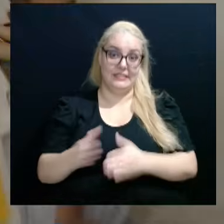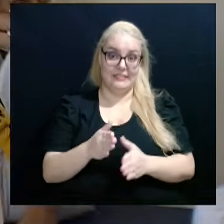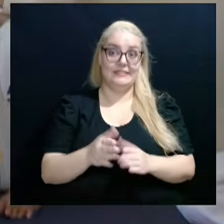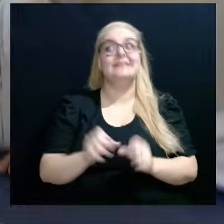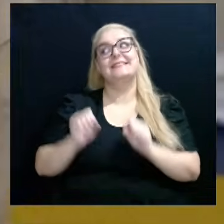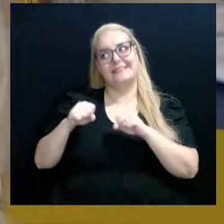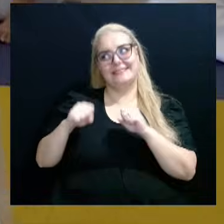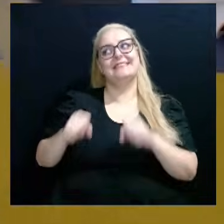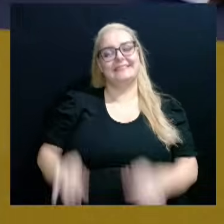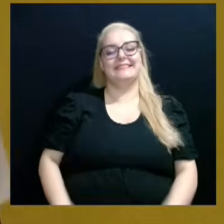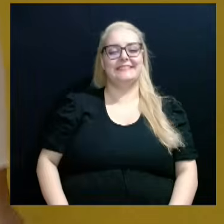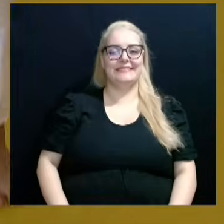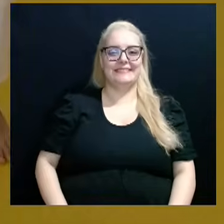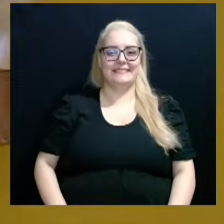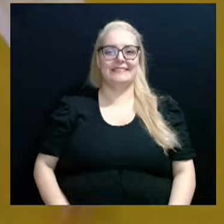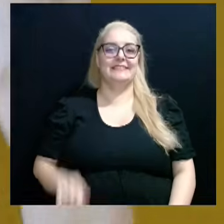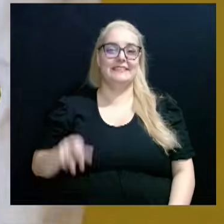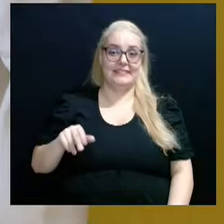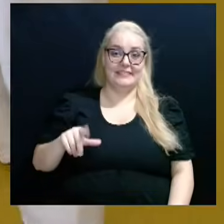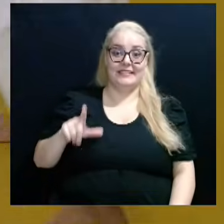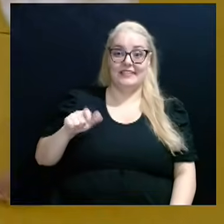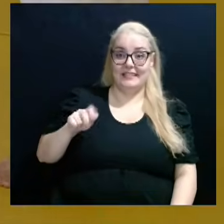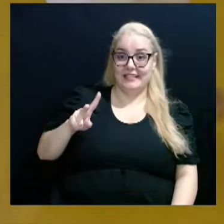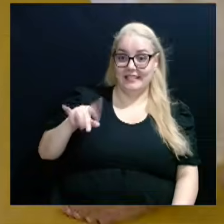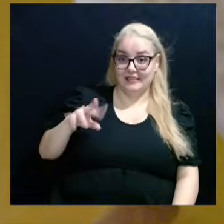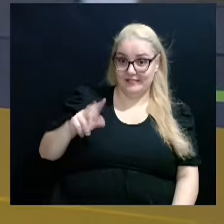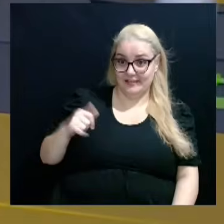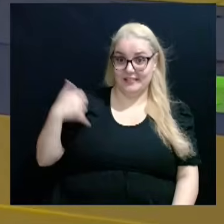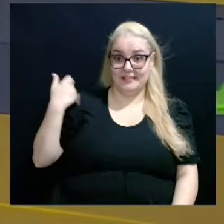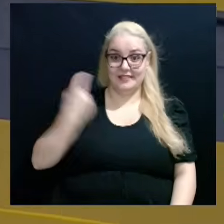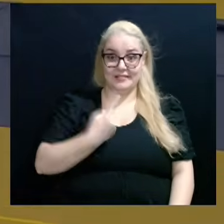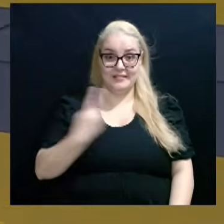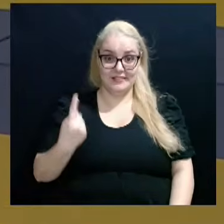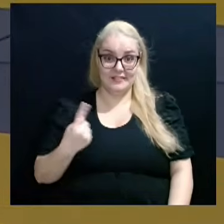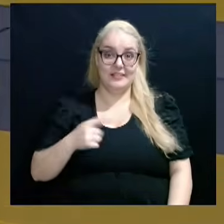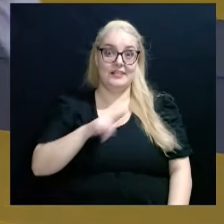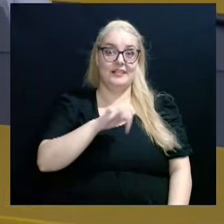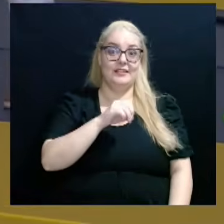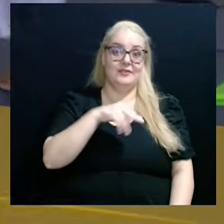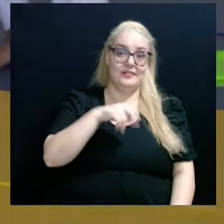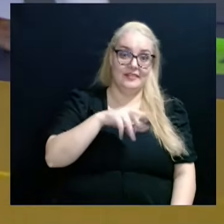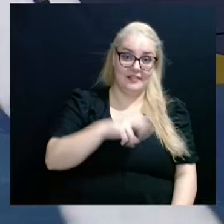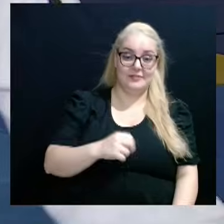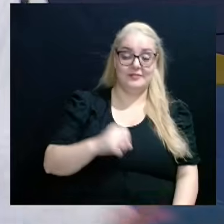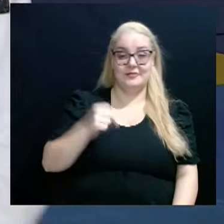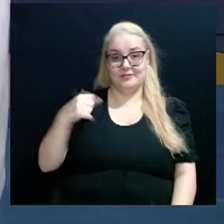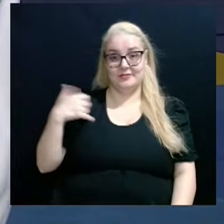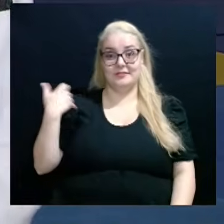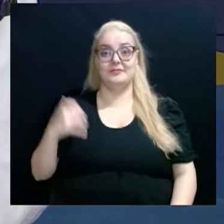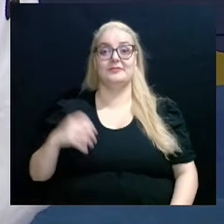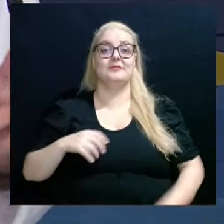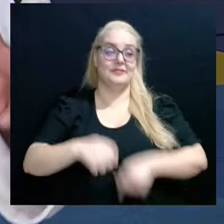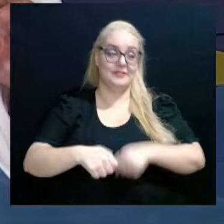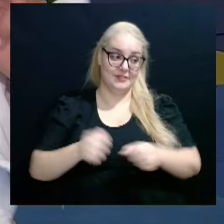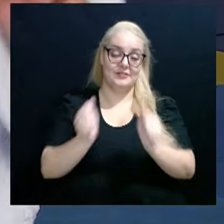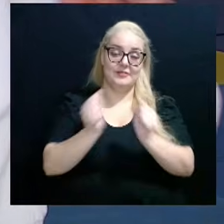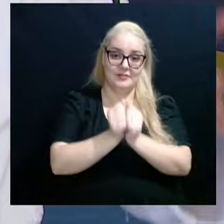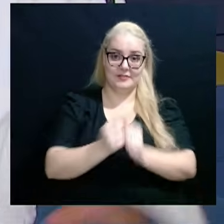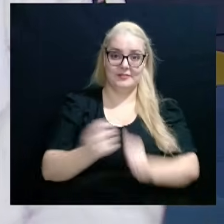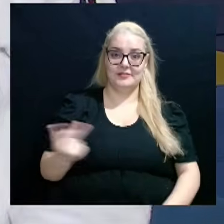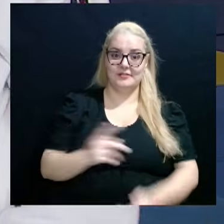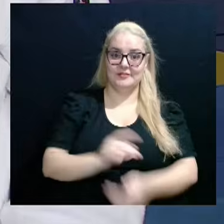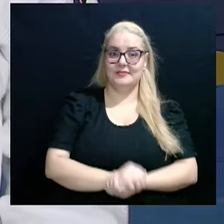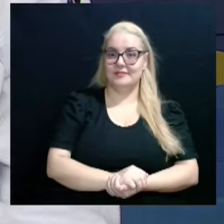Já os irmãos Lavínia, de 11 anos, e Leonardo, de 8 anos, aprendem judô juntos. Assim, a gente briga só